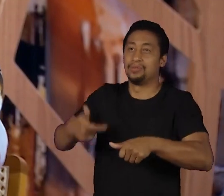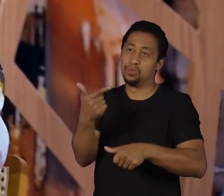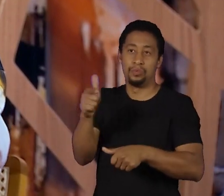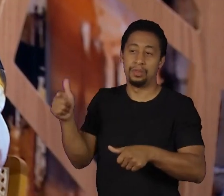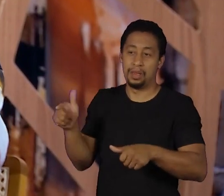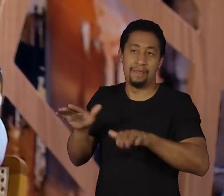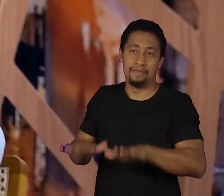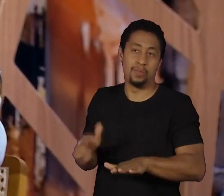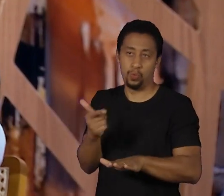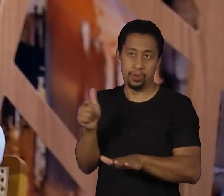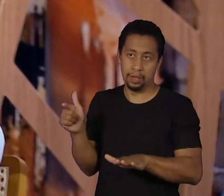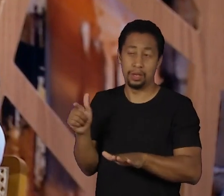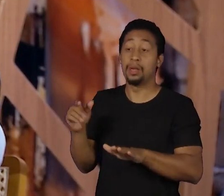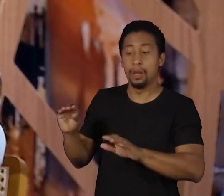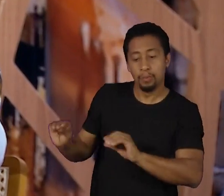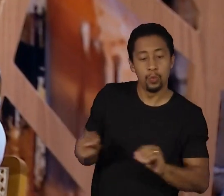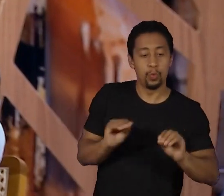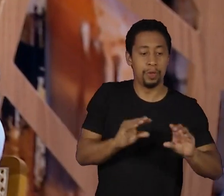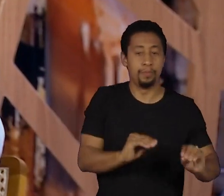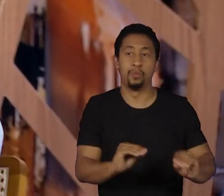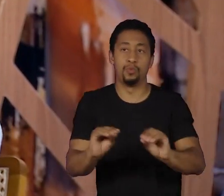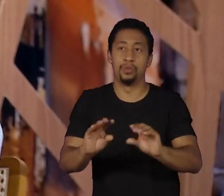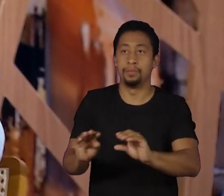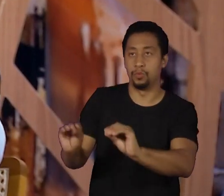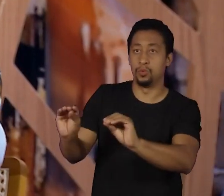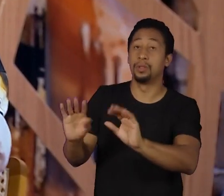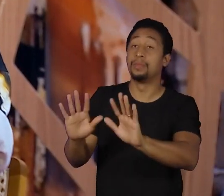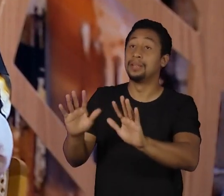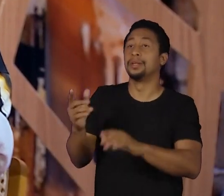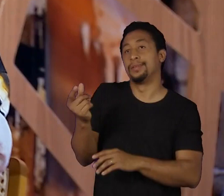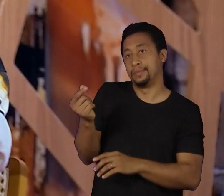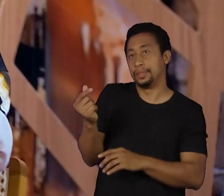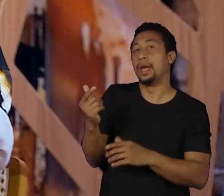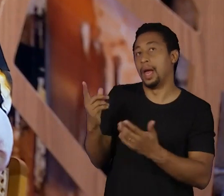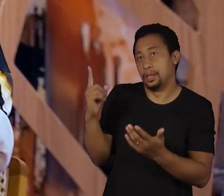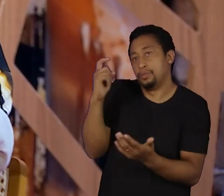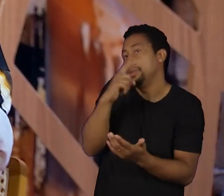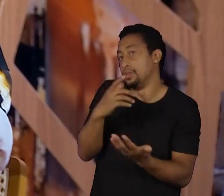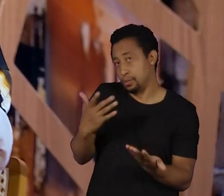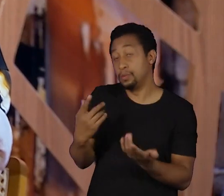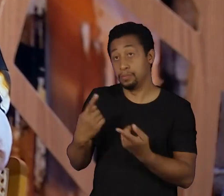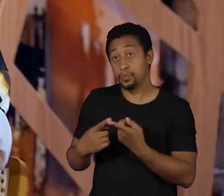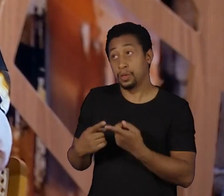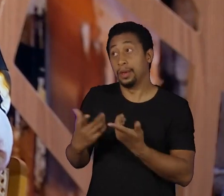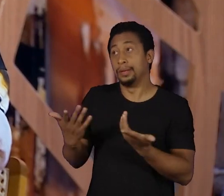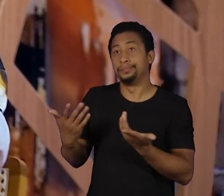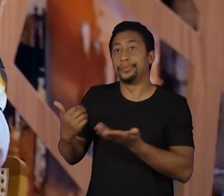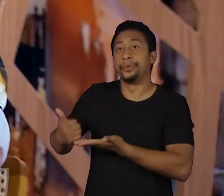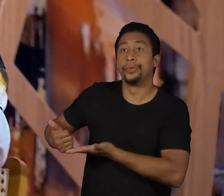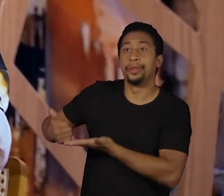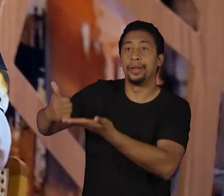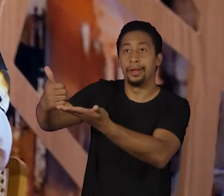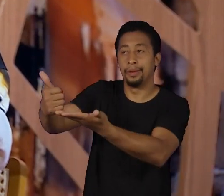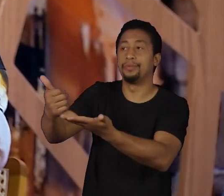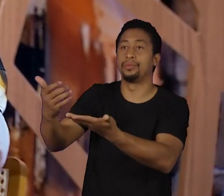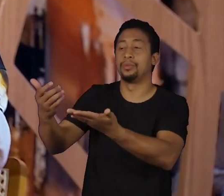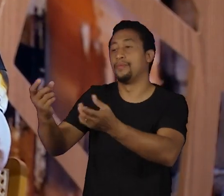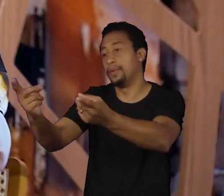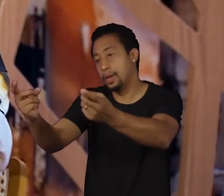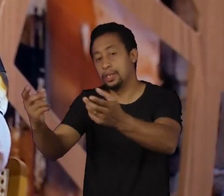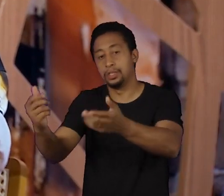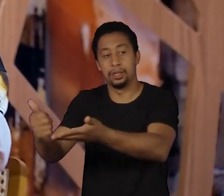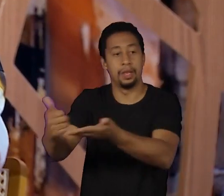local para poder fazer a brassagem. E tudo isso é um custo, tanto de brassagem, de insumos da cerveja,